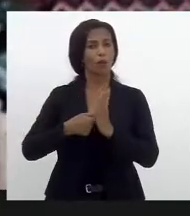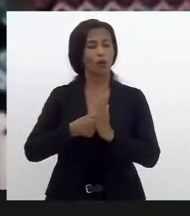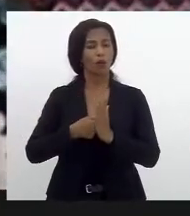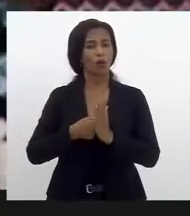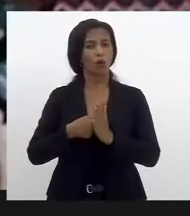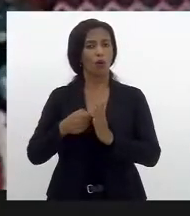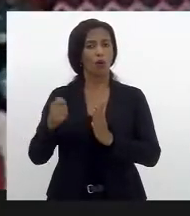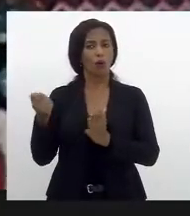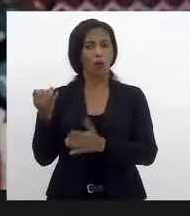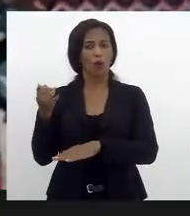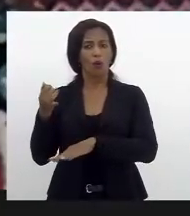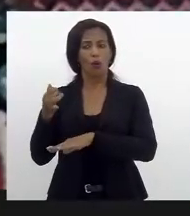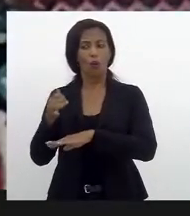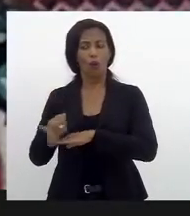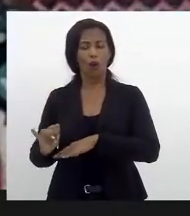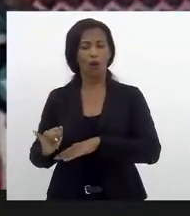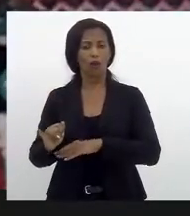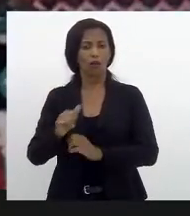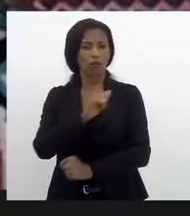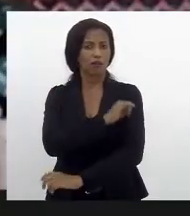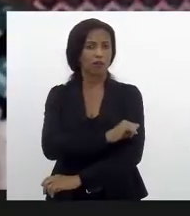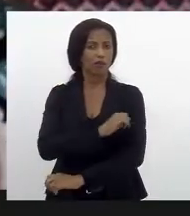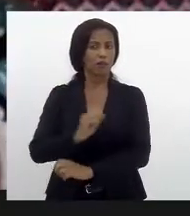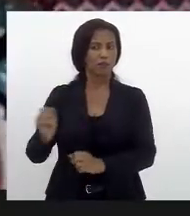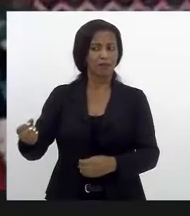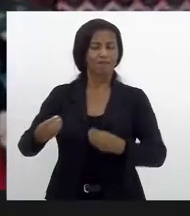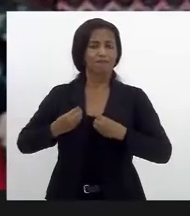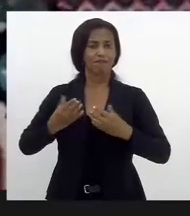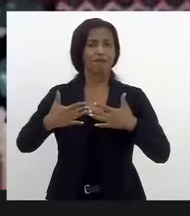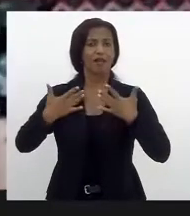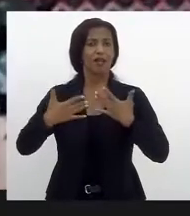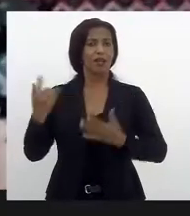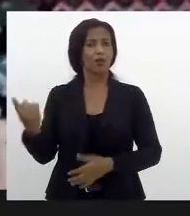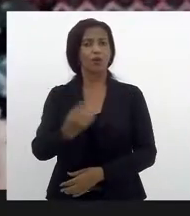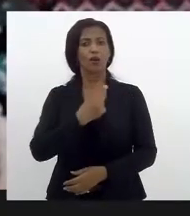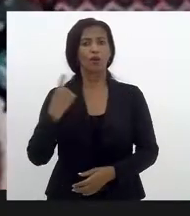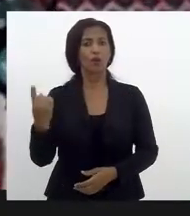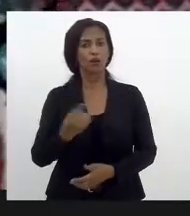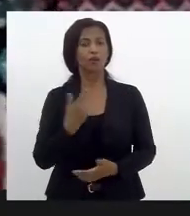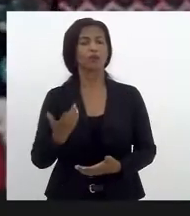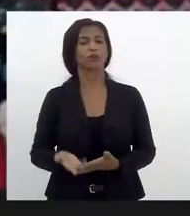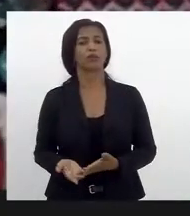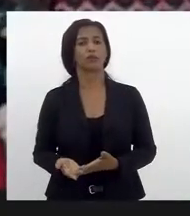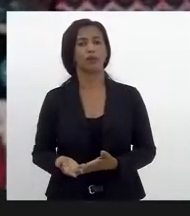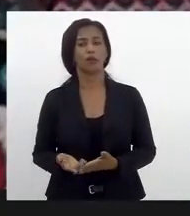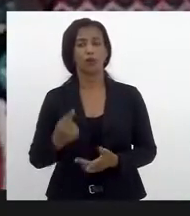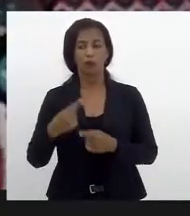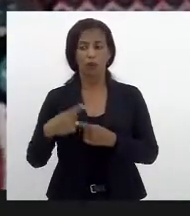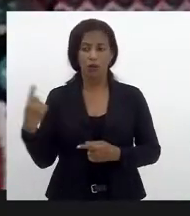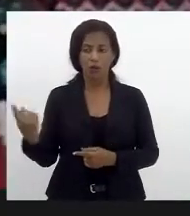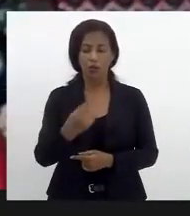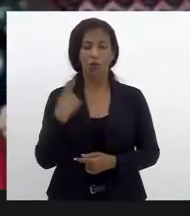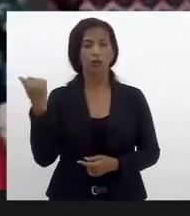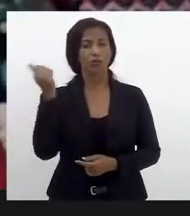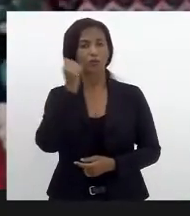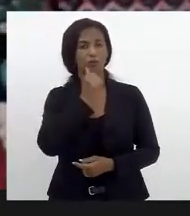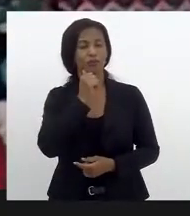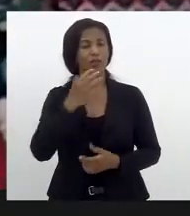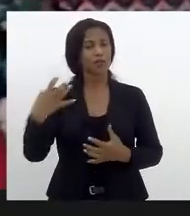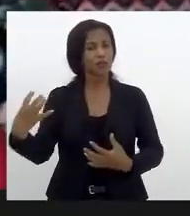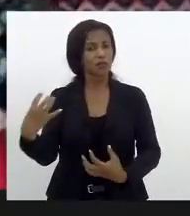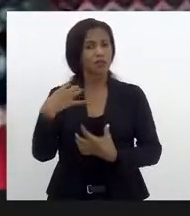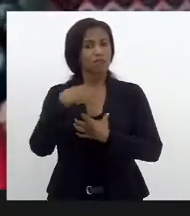o ato falho da deputada enfermeira Rejane me alegrou muito, é nosso projeto, porque nós, mulheres,